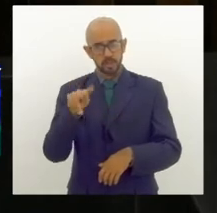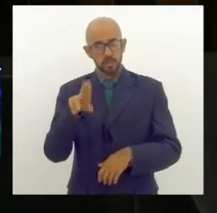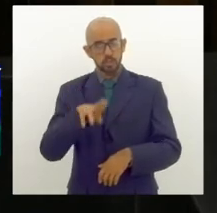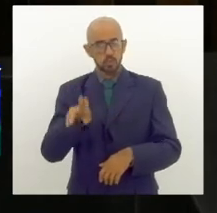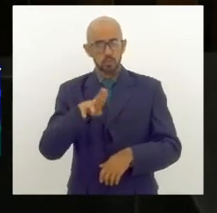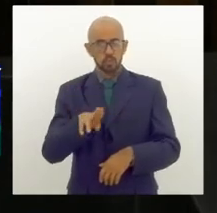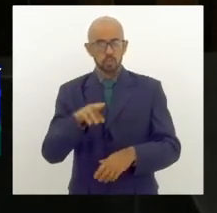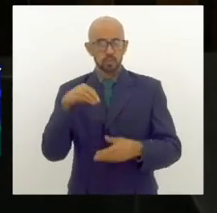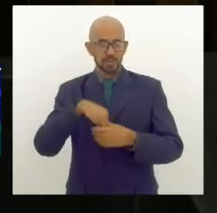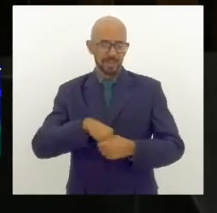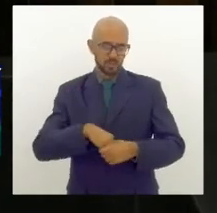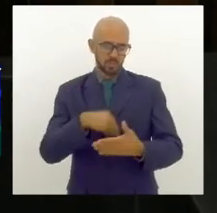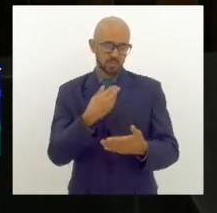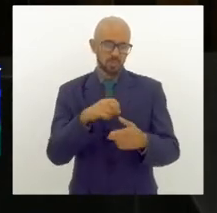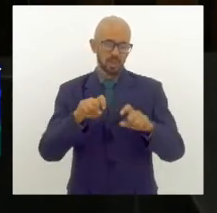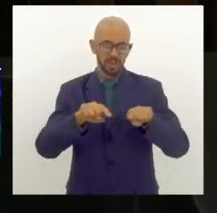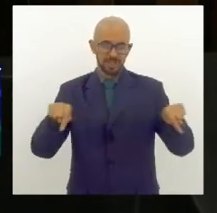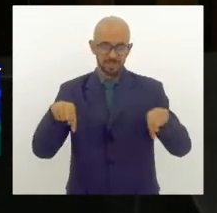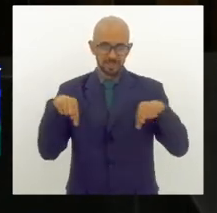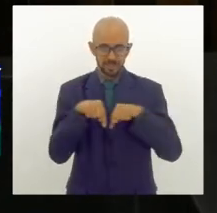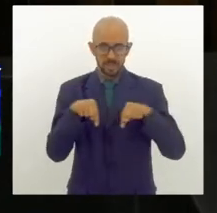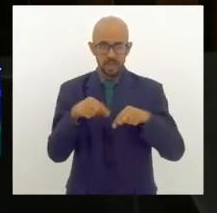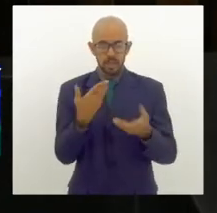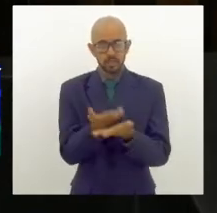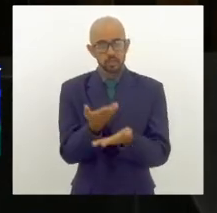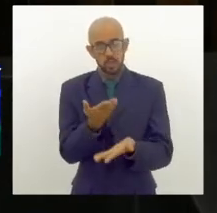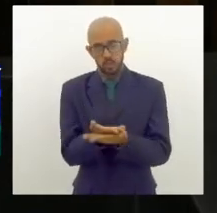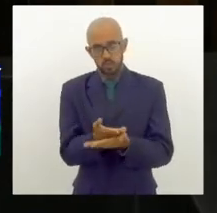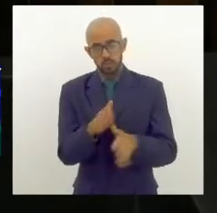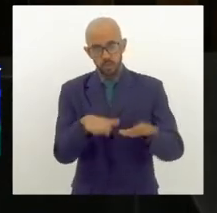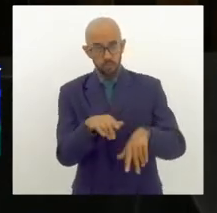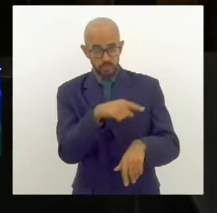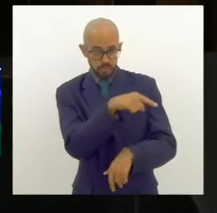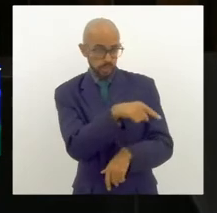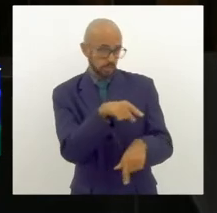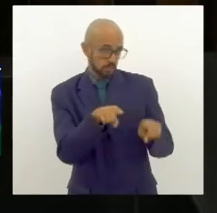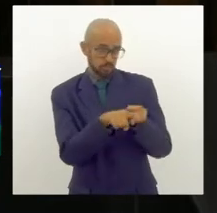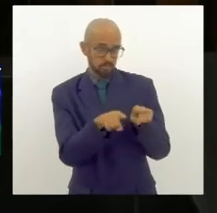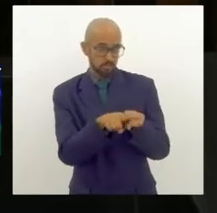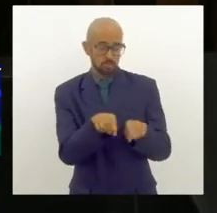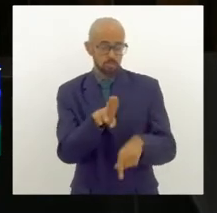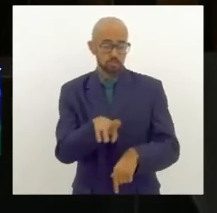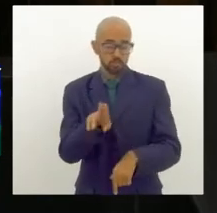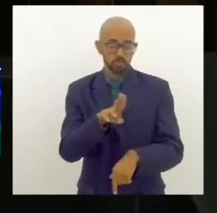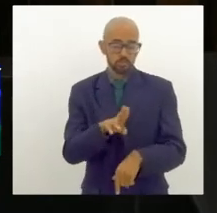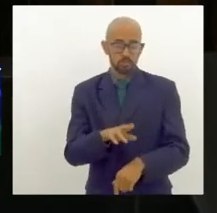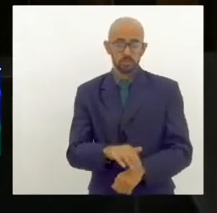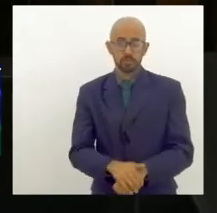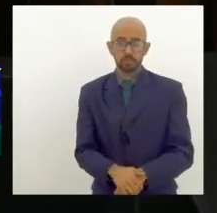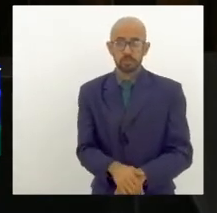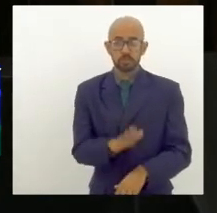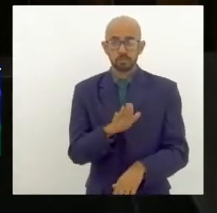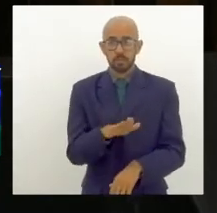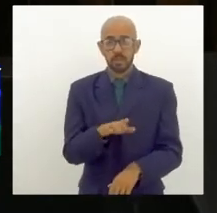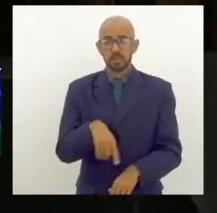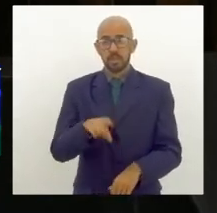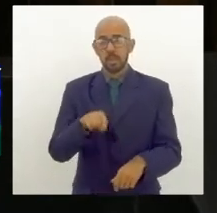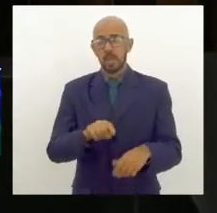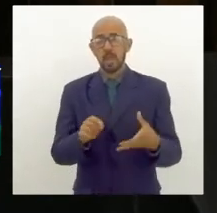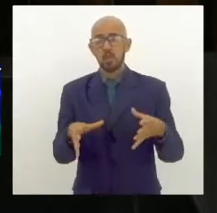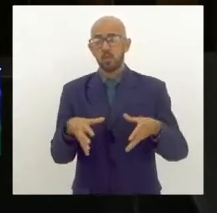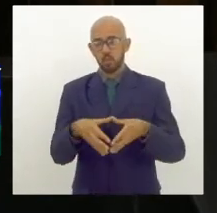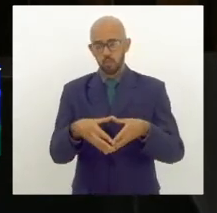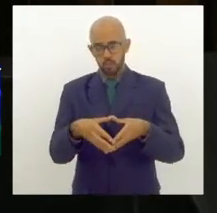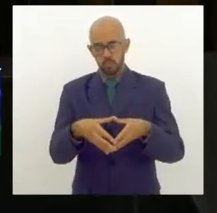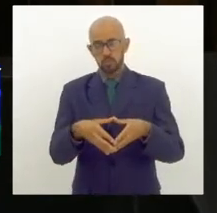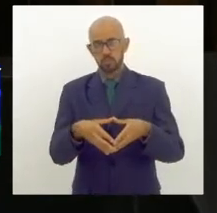seja, talvez sejam consumidores também da droga, mas é a bancada da droga, a bancada da maconha,